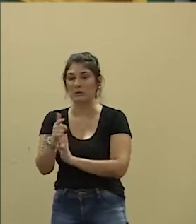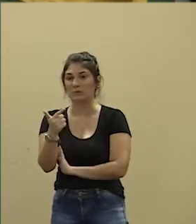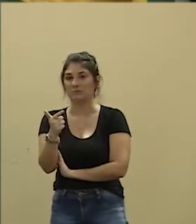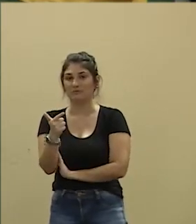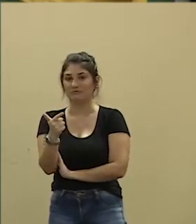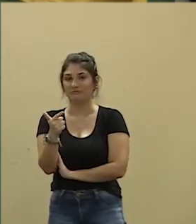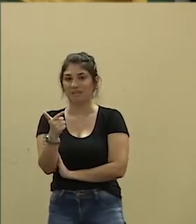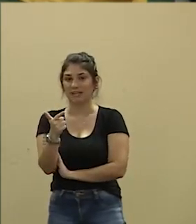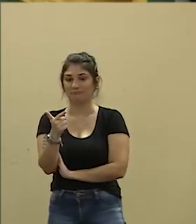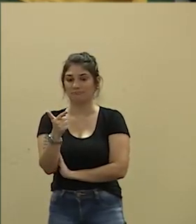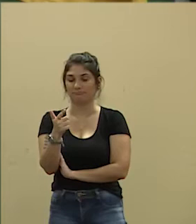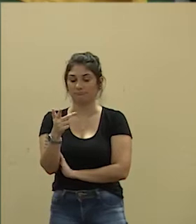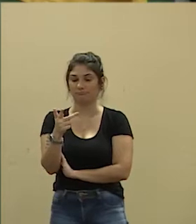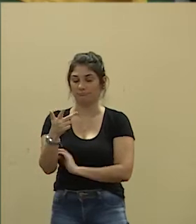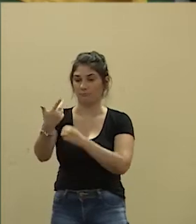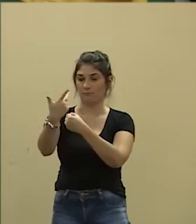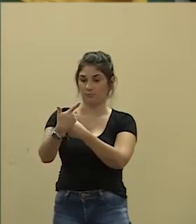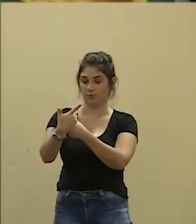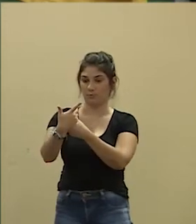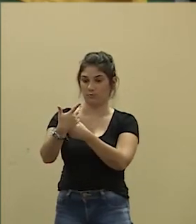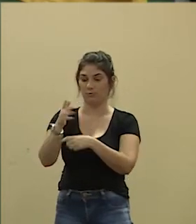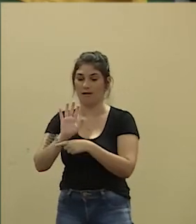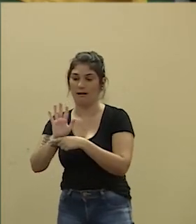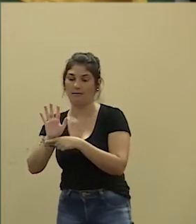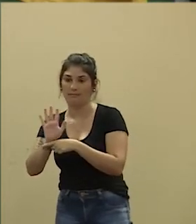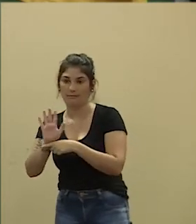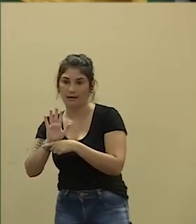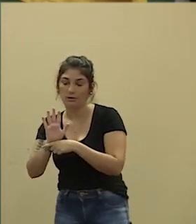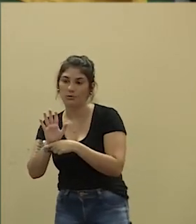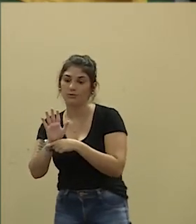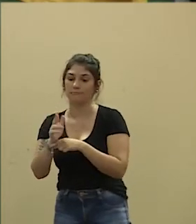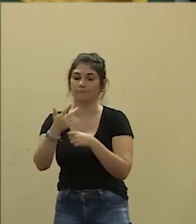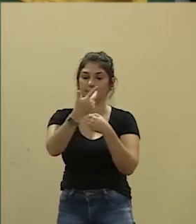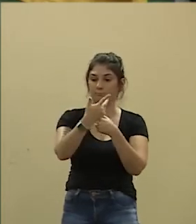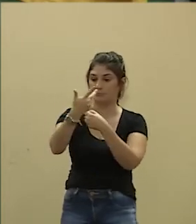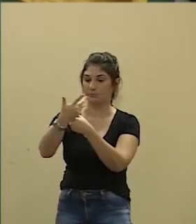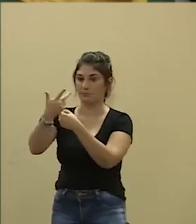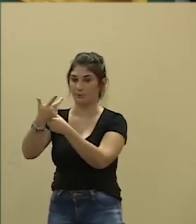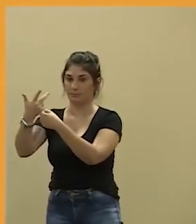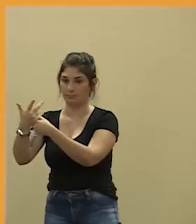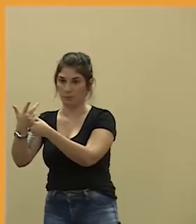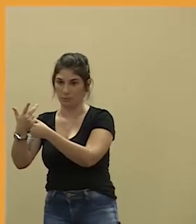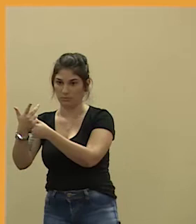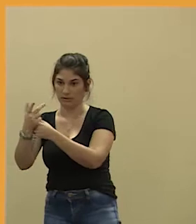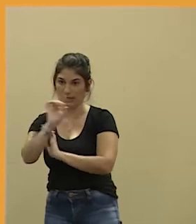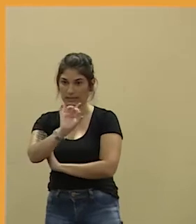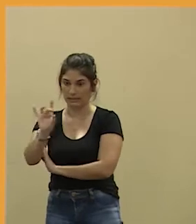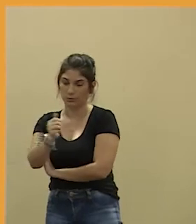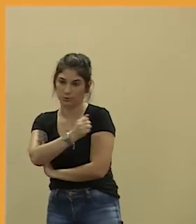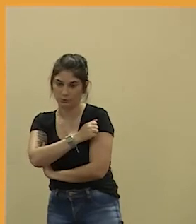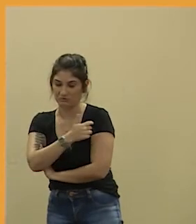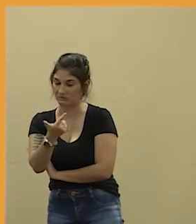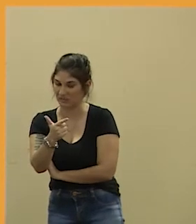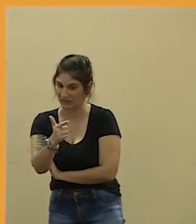conferência com vários canais de vídeo é onde cada um tem a sua própria imagem professores aos alunos as